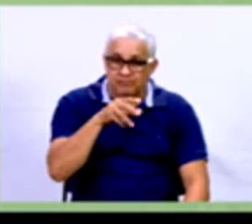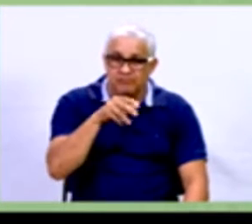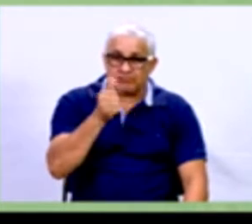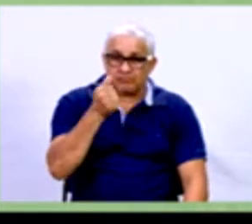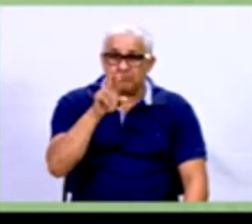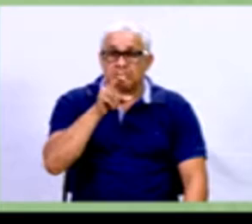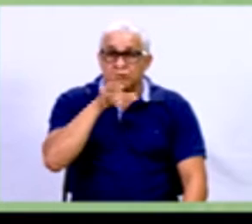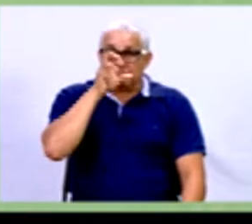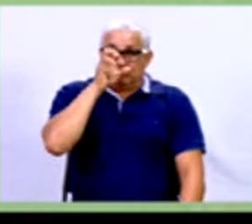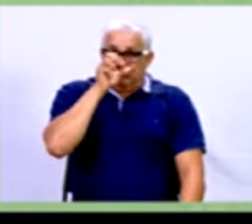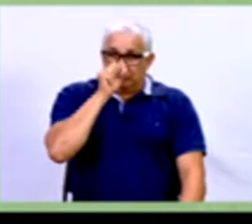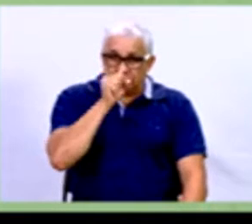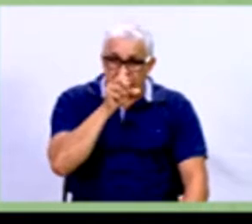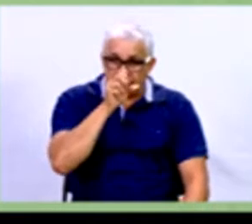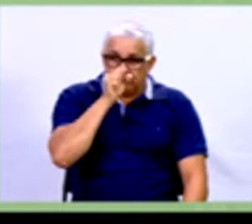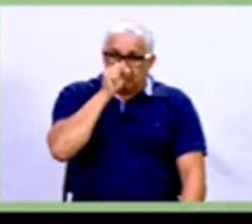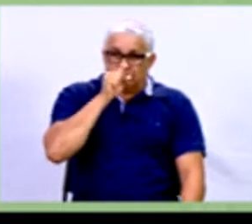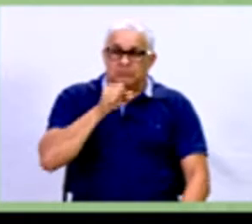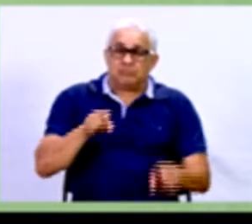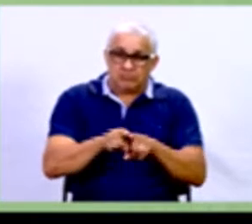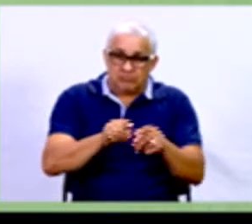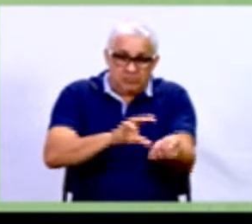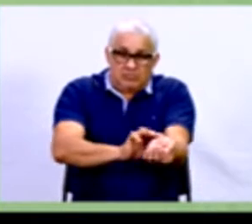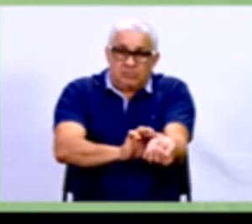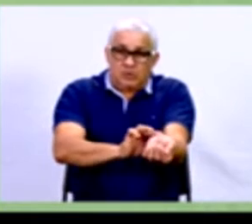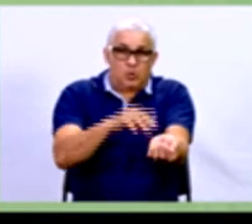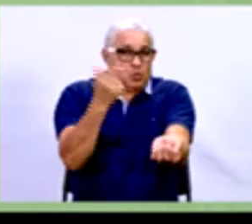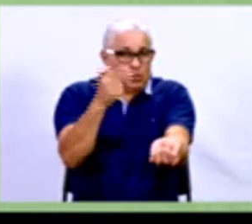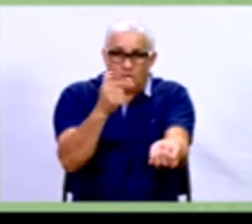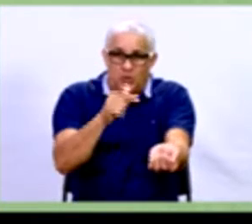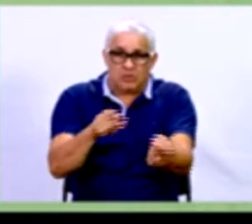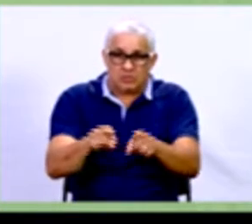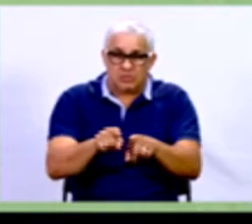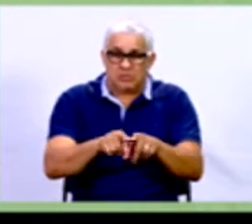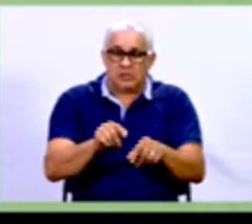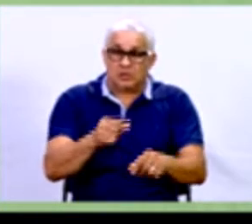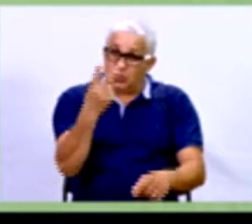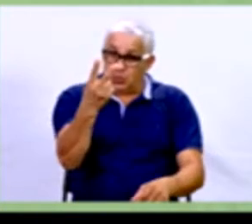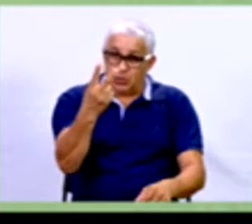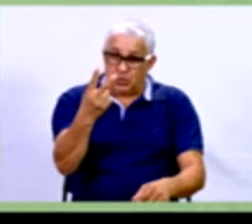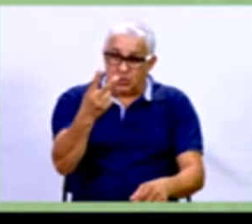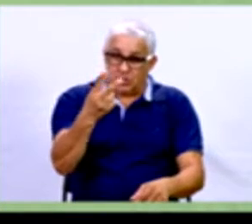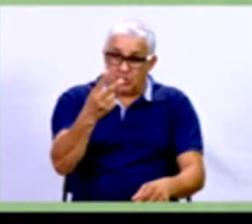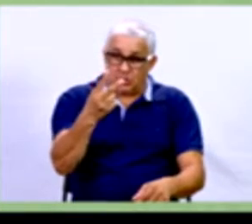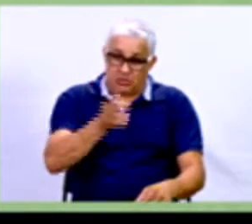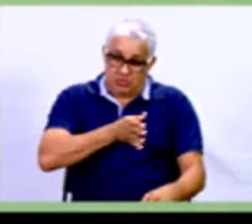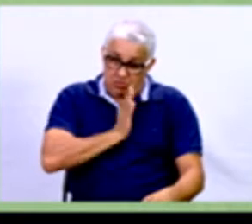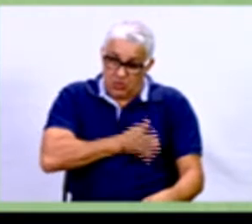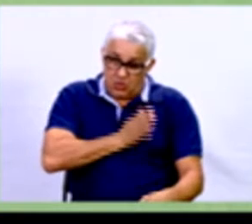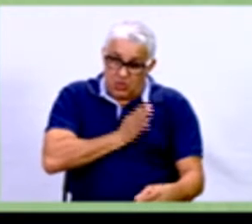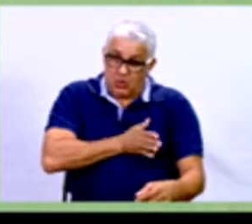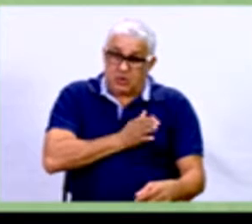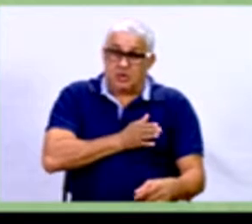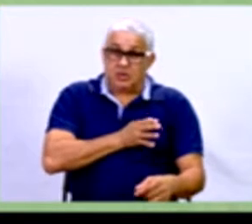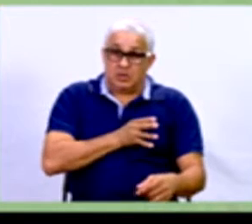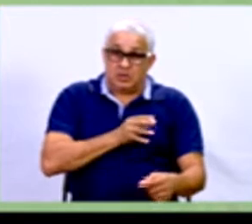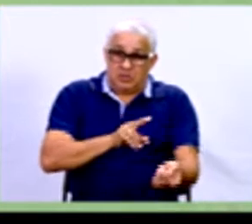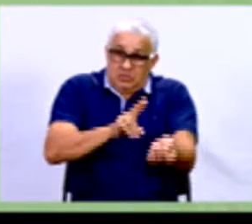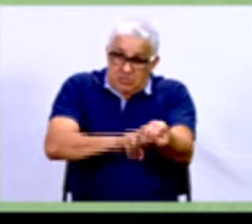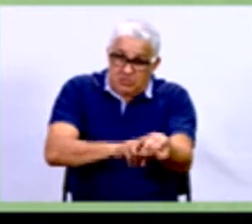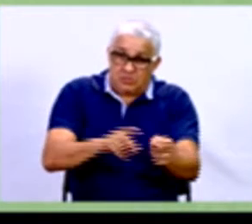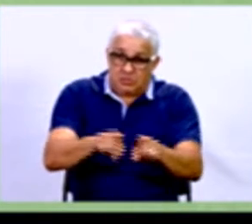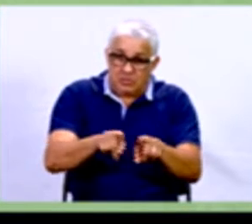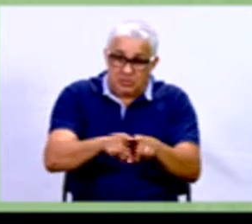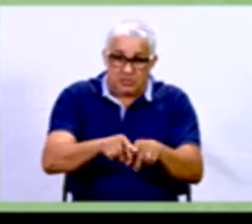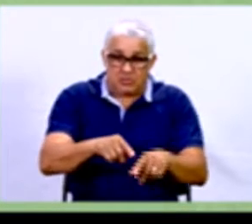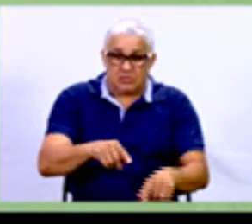respiratórios e a ausência de pulso. Então, é respiração e pulso e batimento cardíaco. E as pupilas